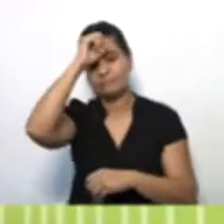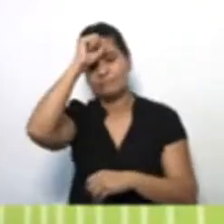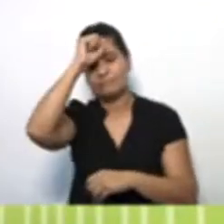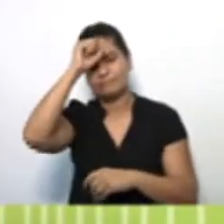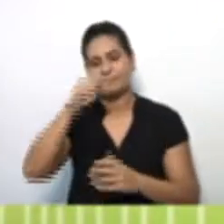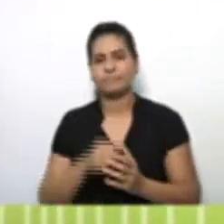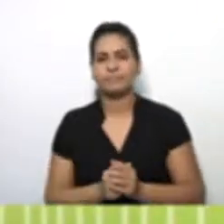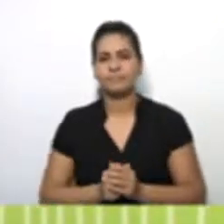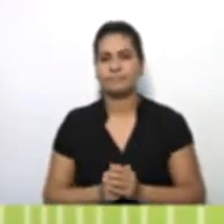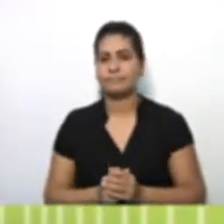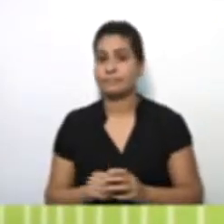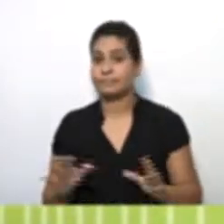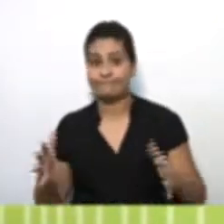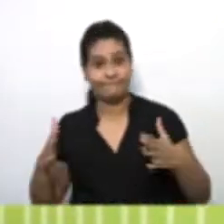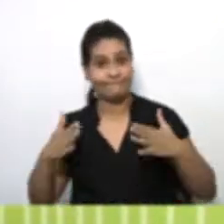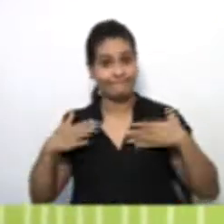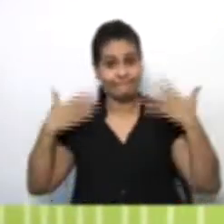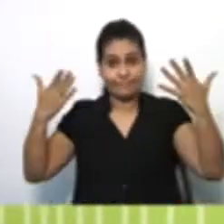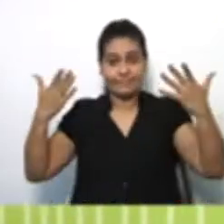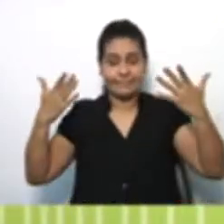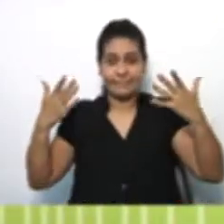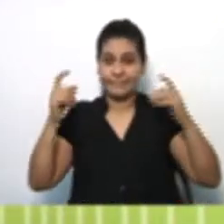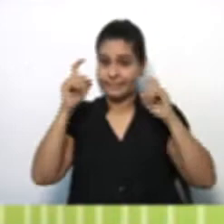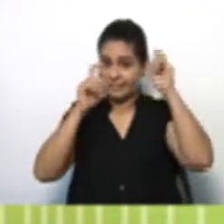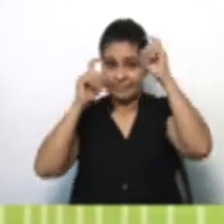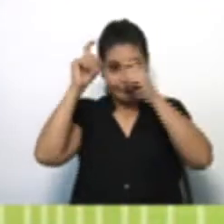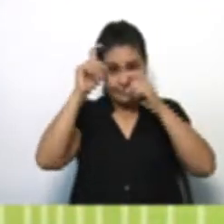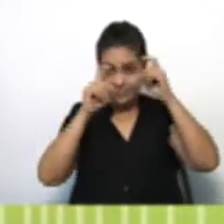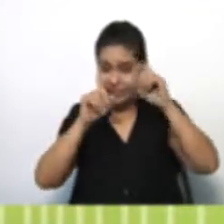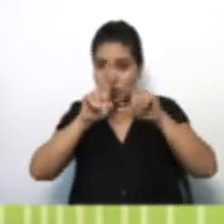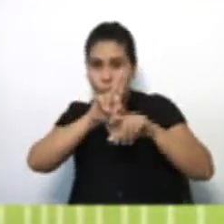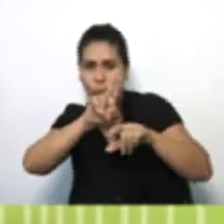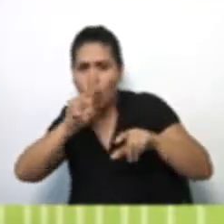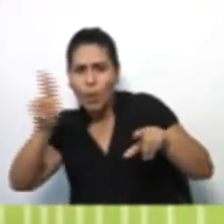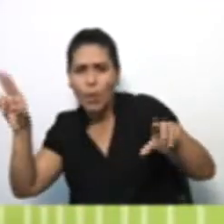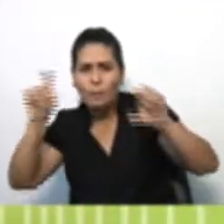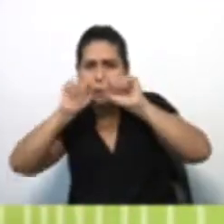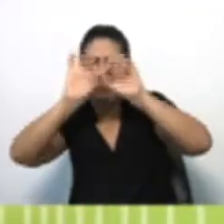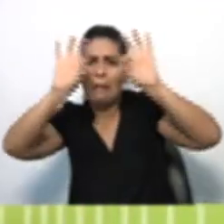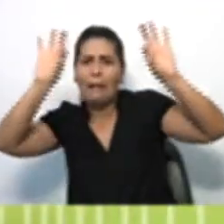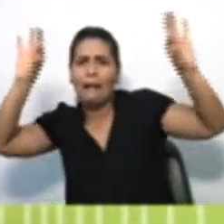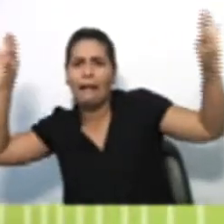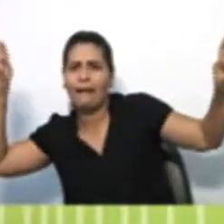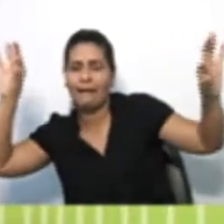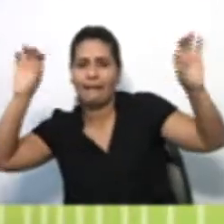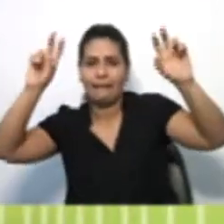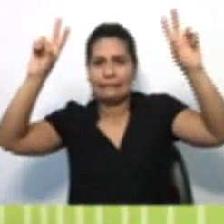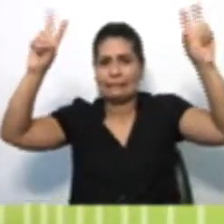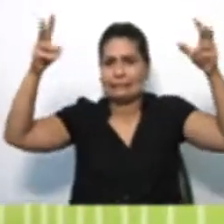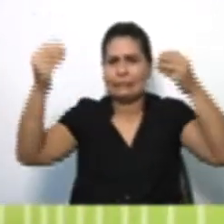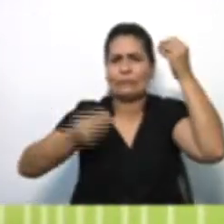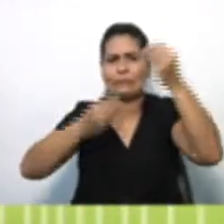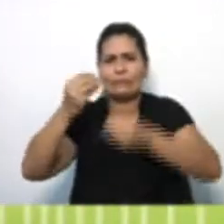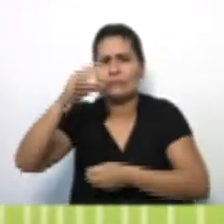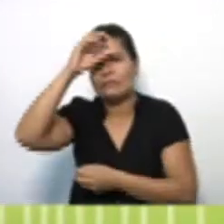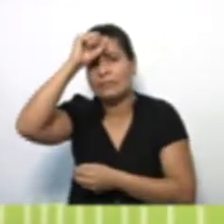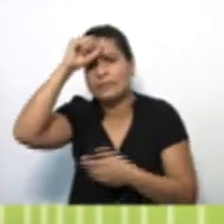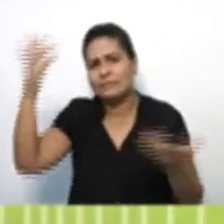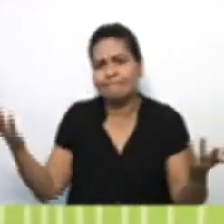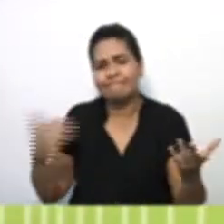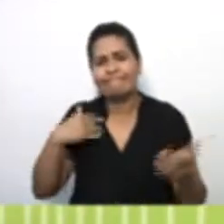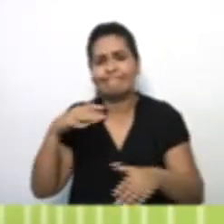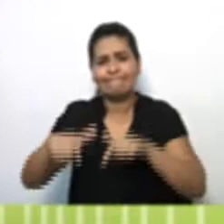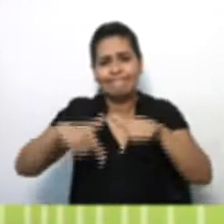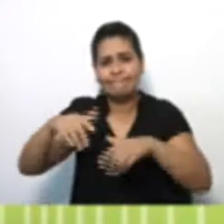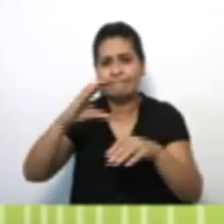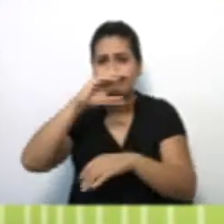aprendizado. Não se assuste com esse nome, gestão estratégica. Nossa, meu Deus do céu, como é que eu vou trabalhar essa estratégica na